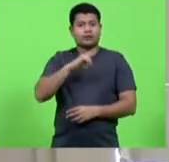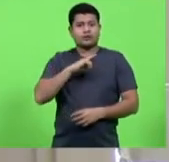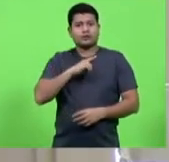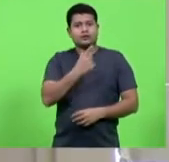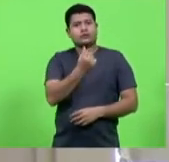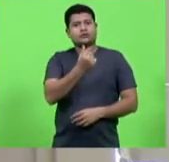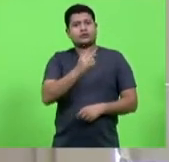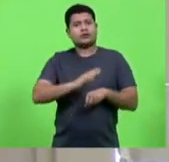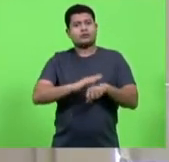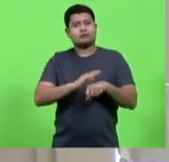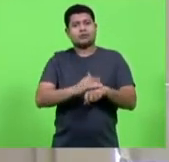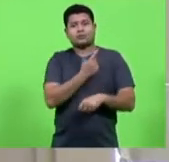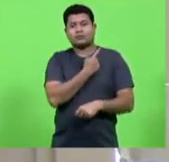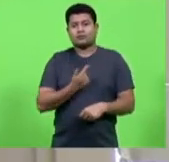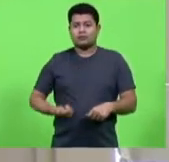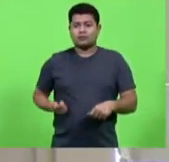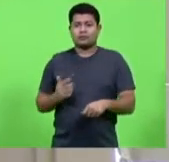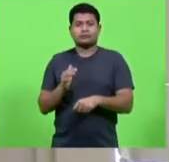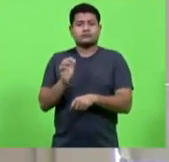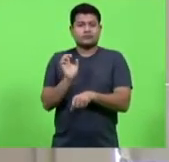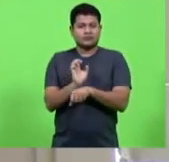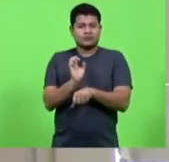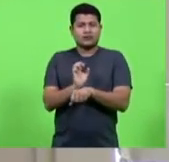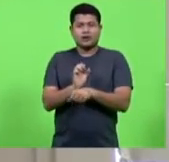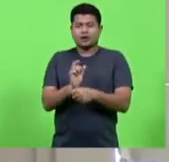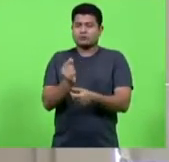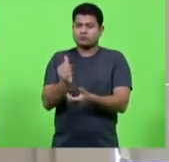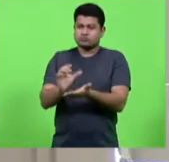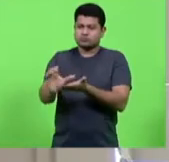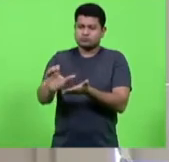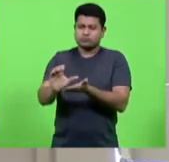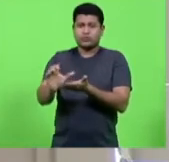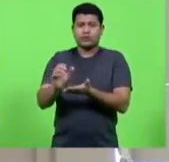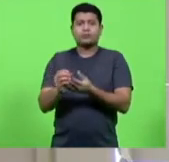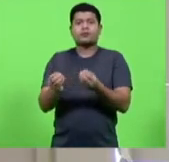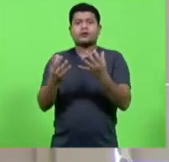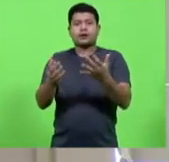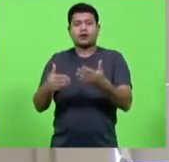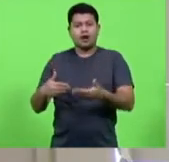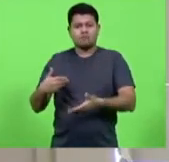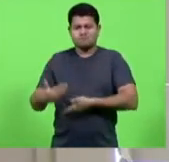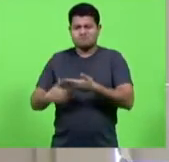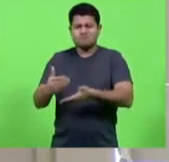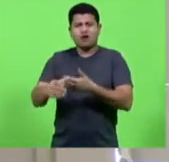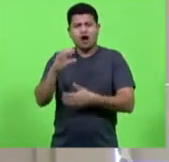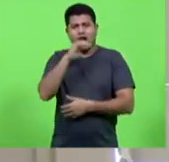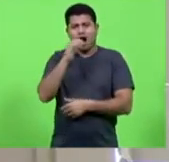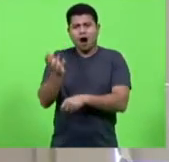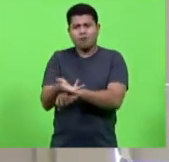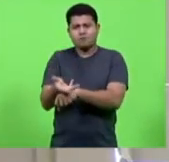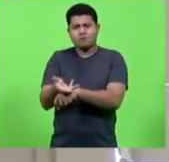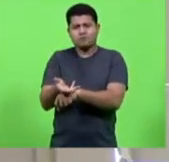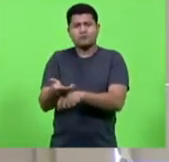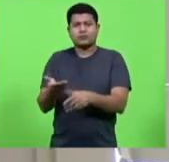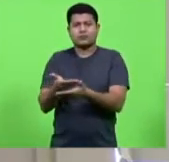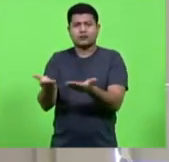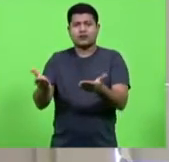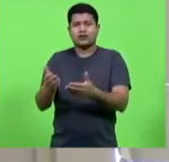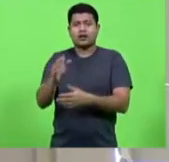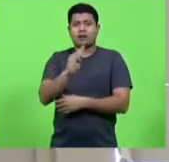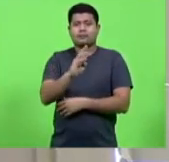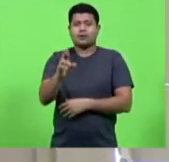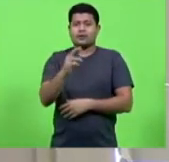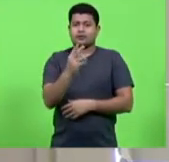Estado para acelerar a duplicação da BR-470, da BR-280, ali na região de Jaraguá do Sul,